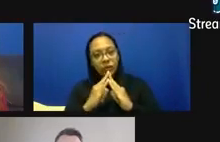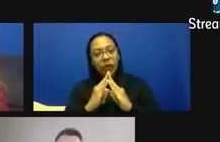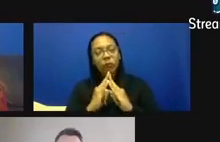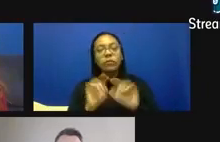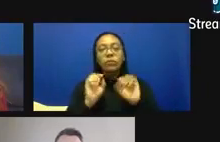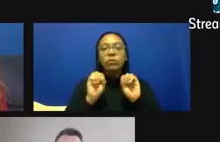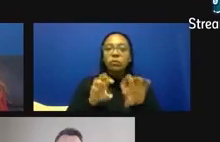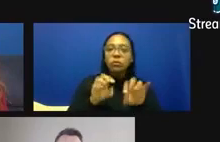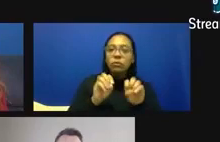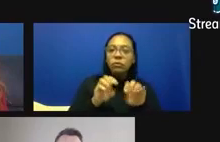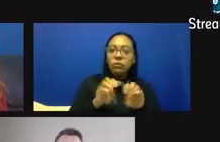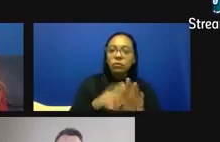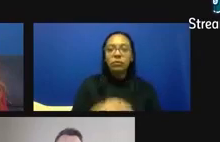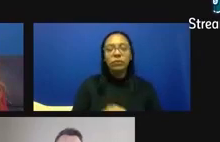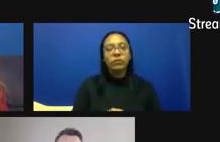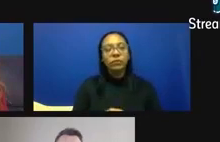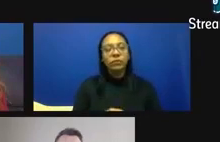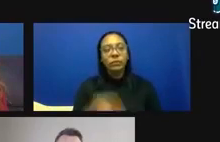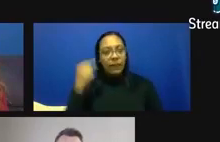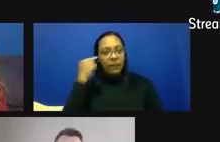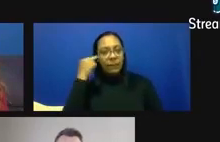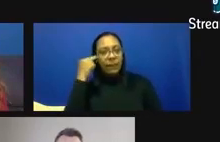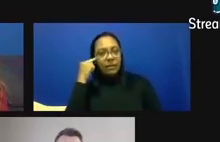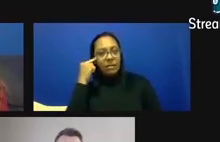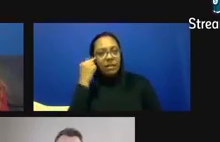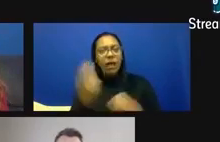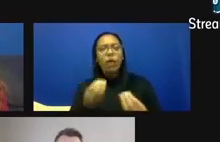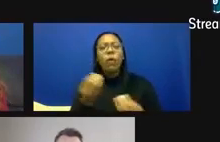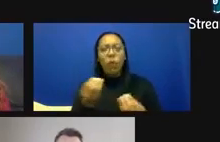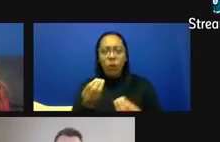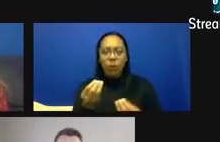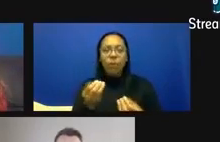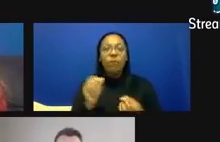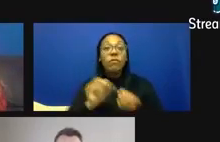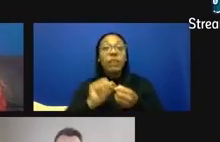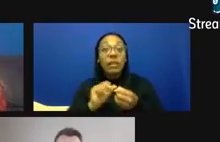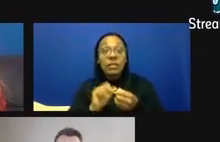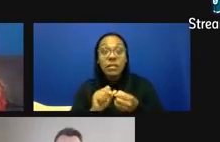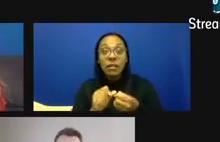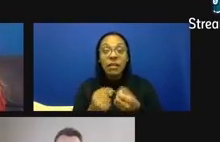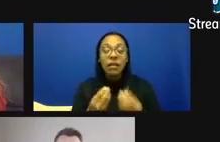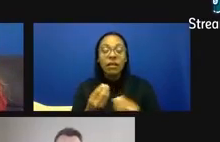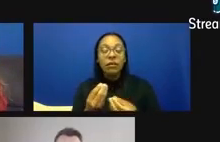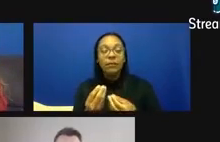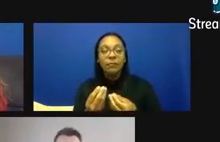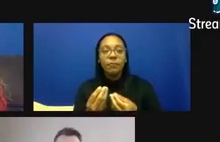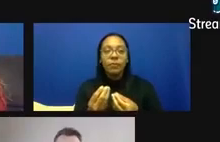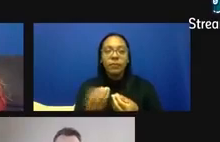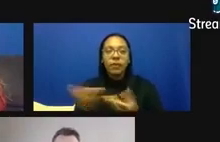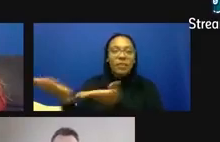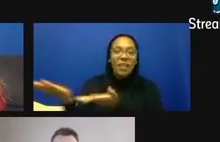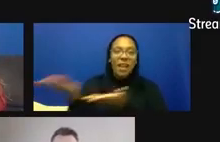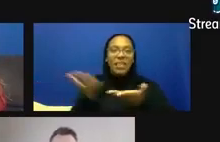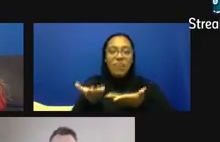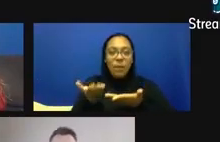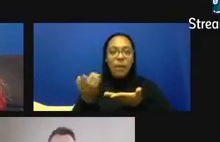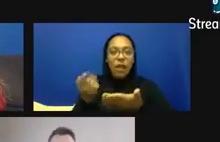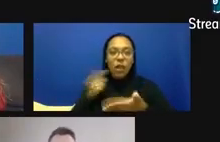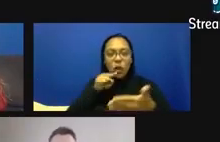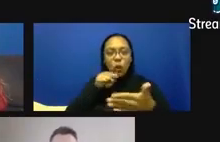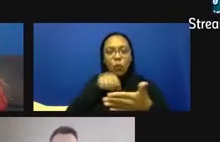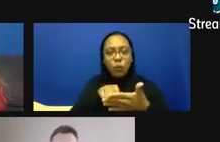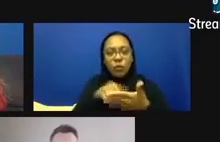principalmente, de pensar nesse fluxo, nesse canal que você estava comentando na tua fala, de receber denúncia, de